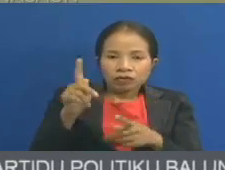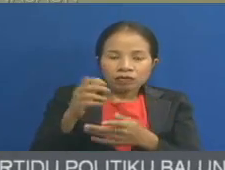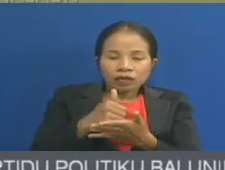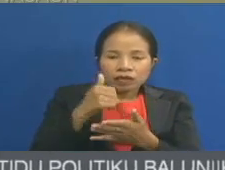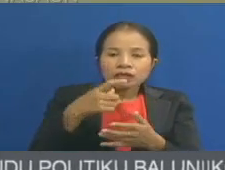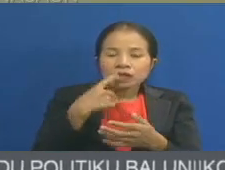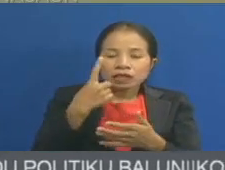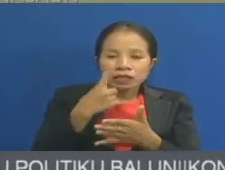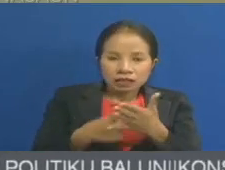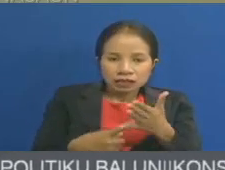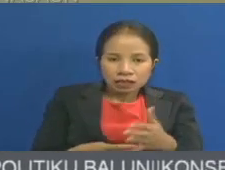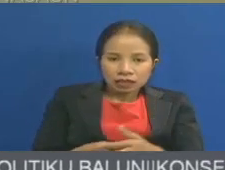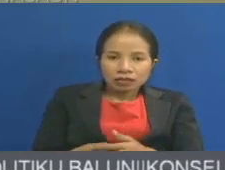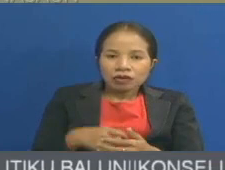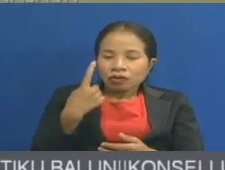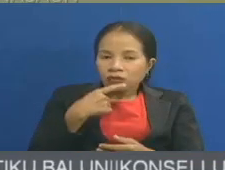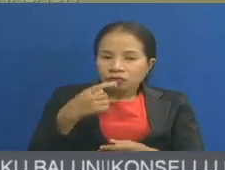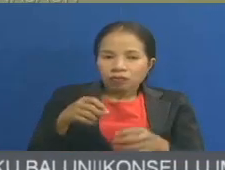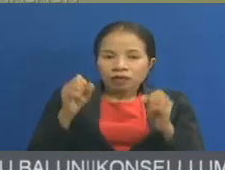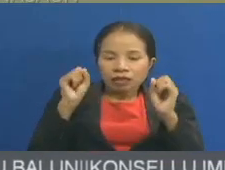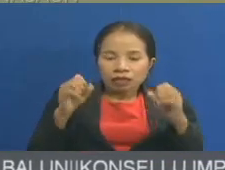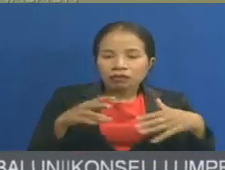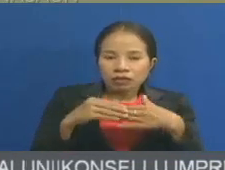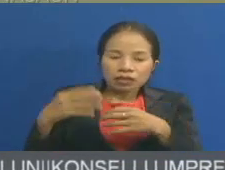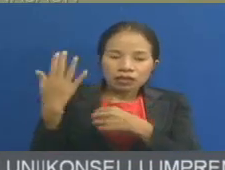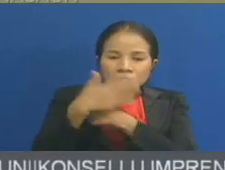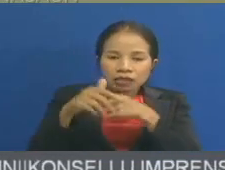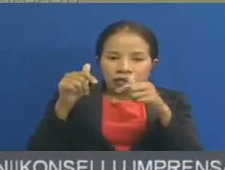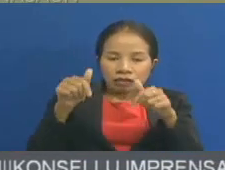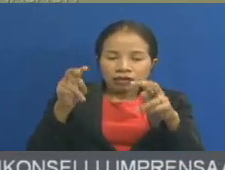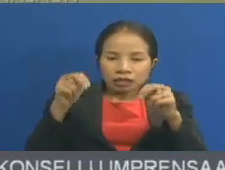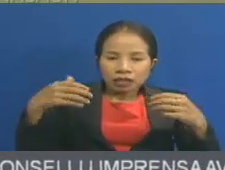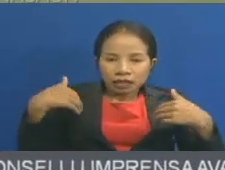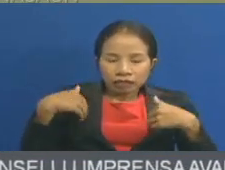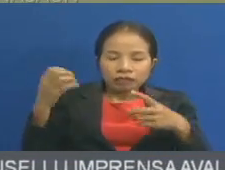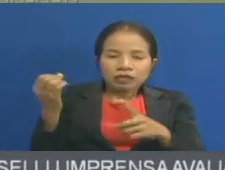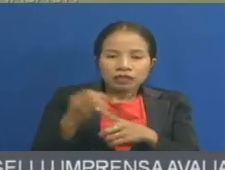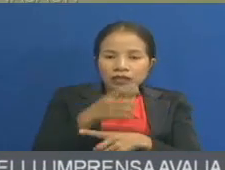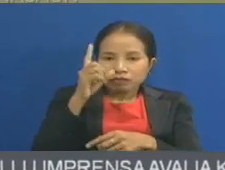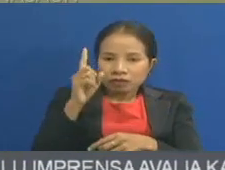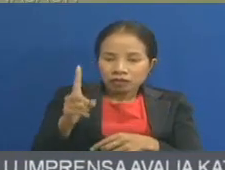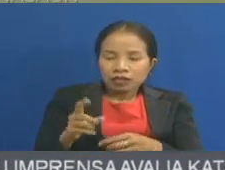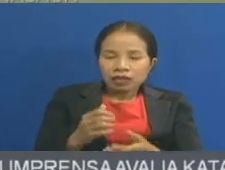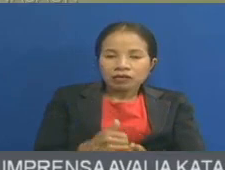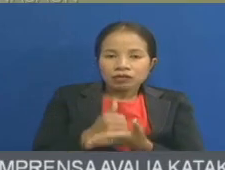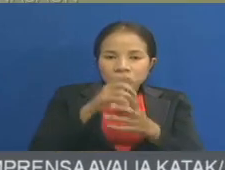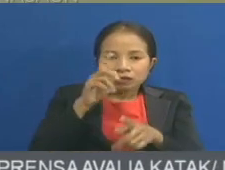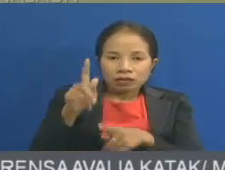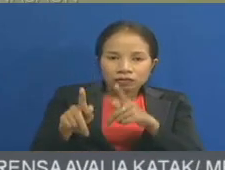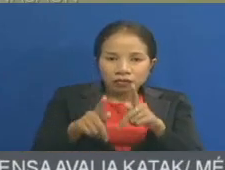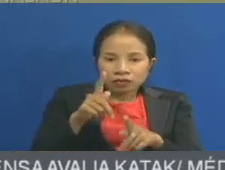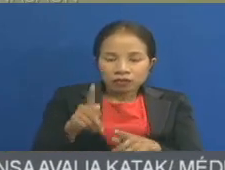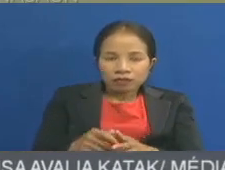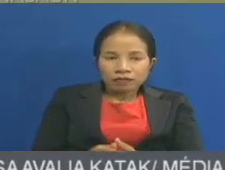seira, sabe, sede, porque é o raio, né? Tem que ir ao objetivo ida, a tu servir povo.